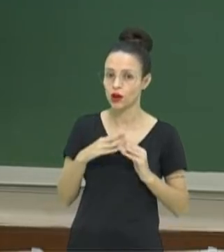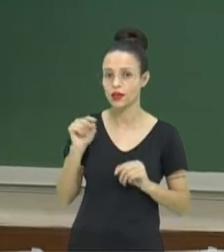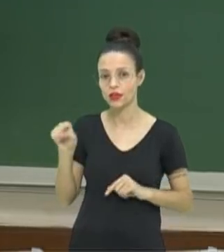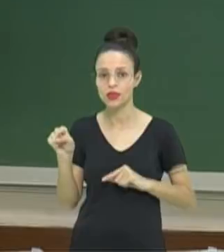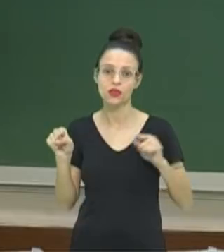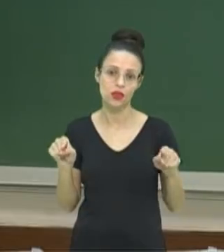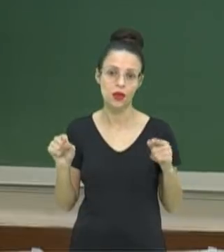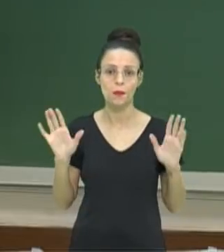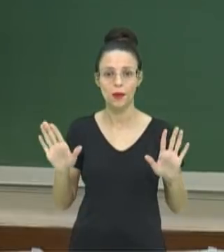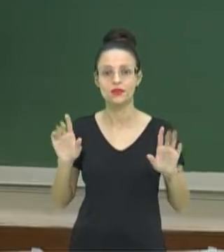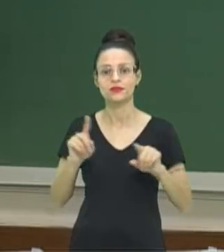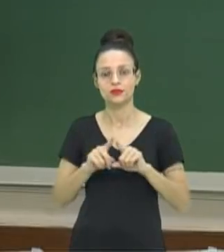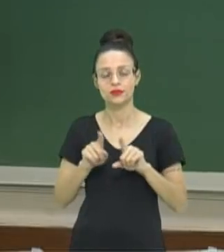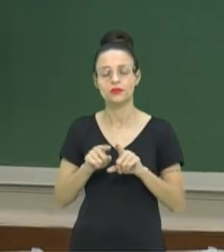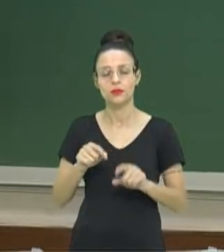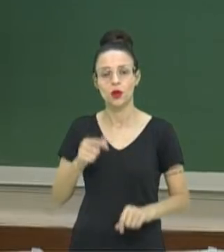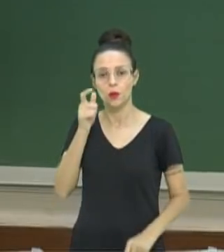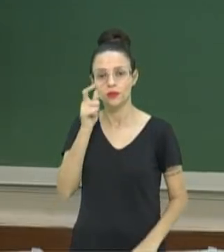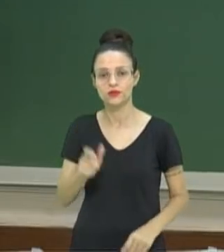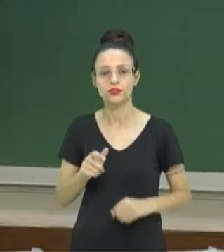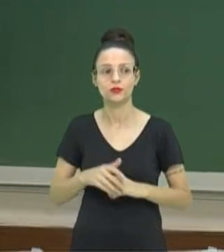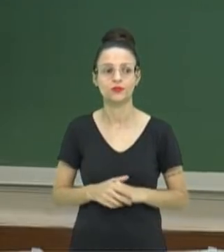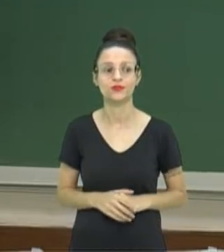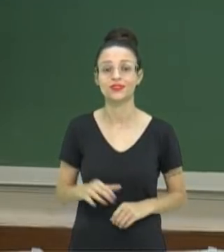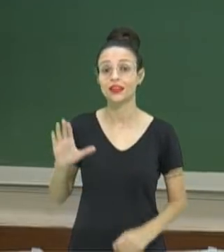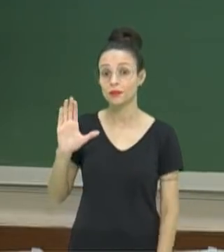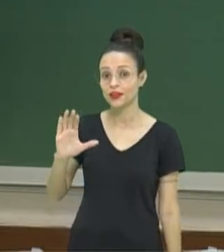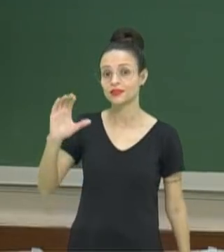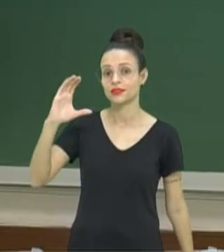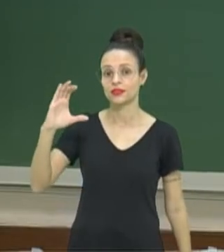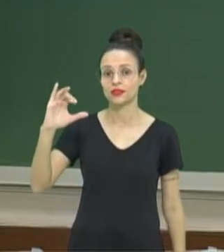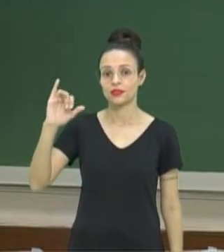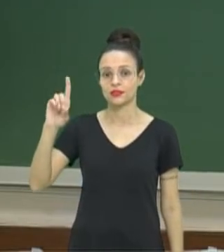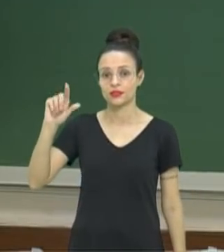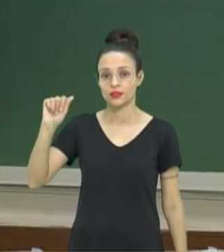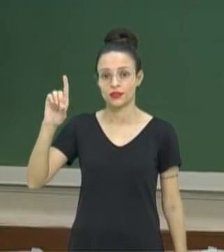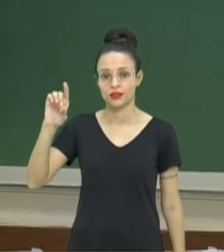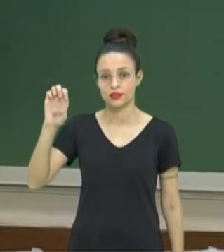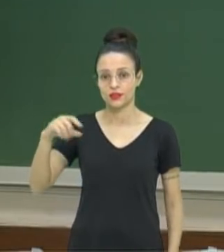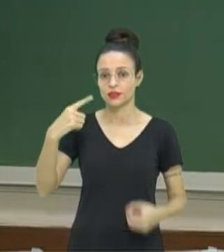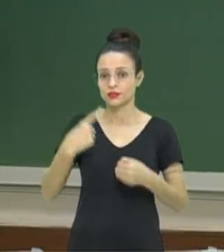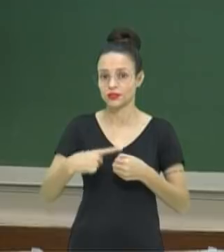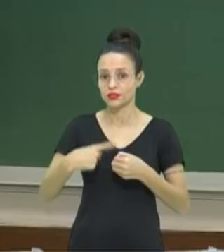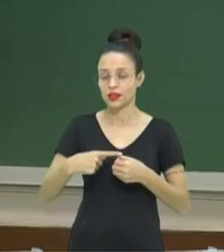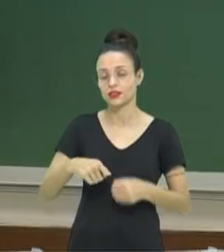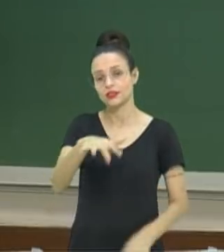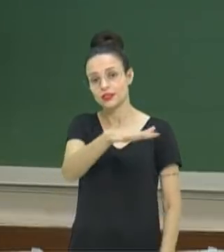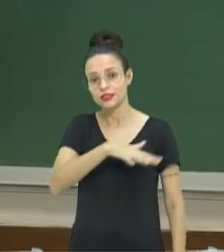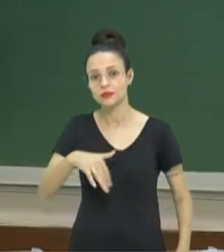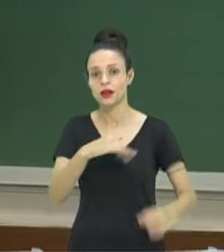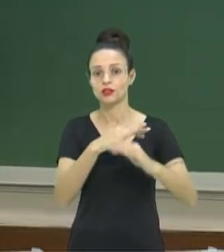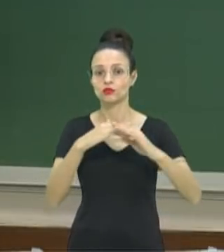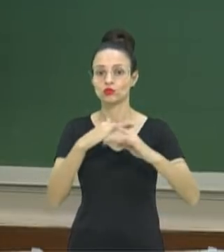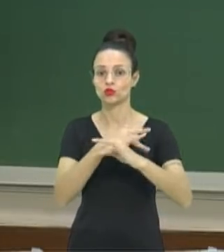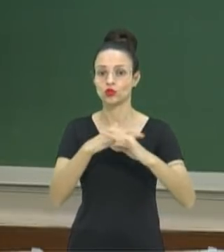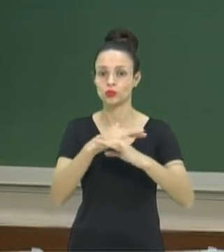outro. Mas tem algumas observações ali. Quando eu falo em cidade, cidade a gente já viu lá, espaço urbano, é a